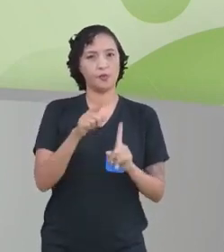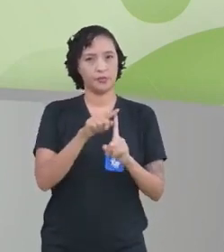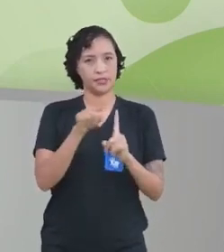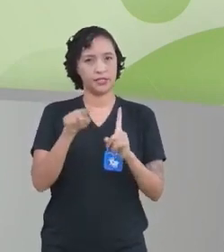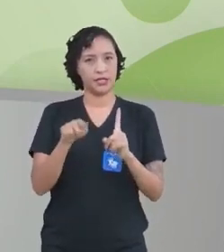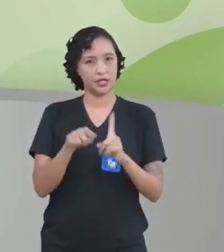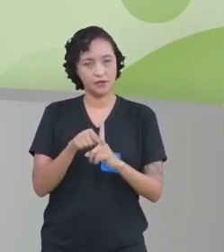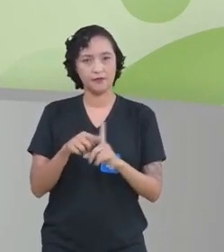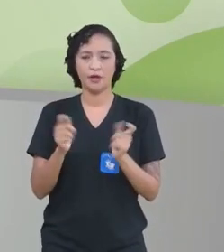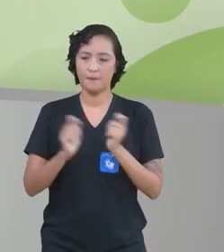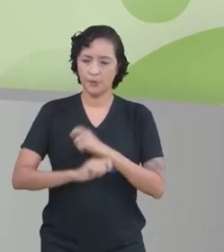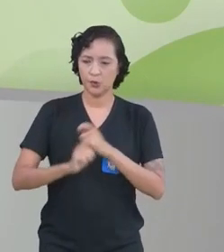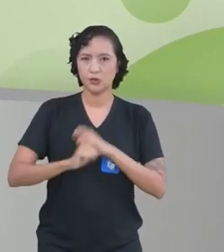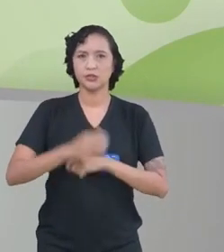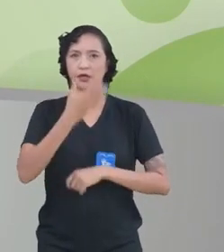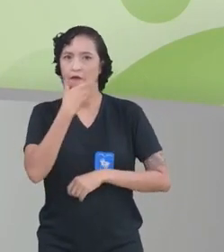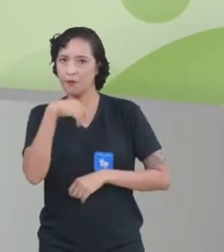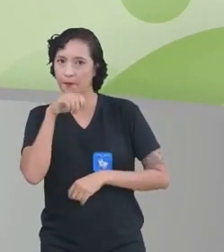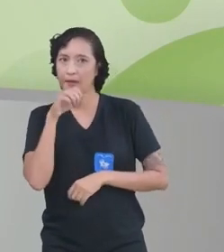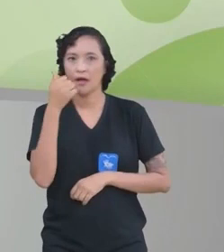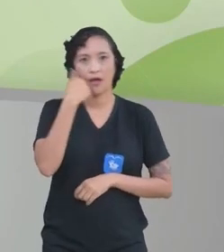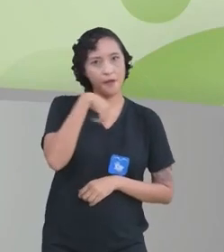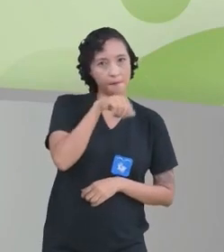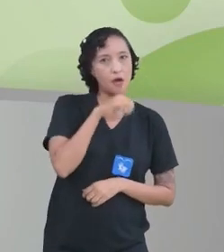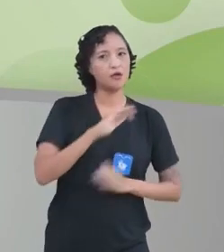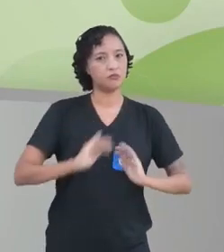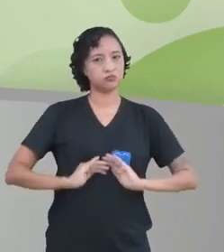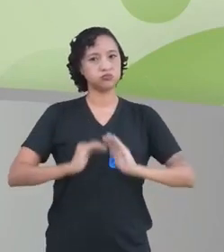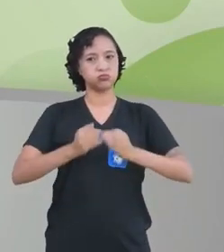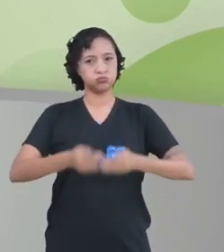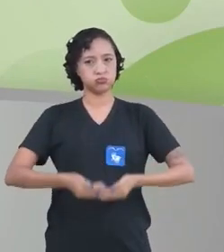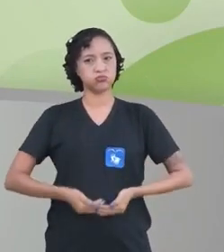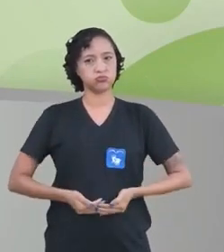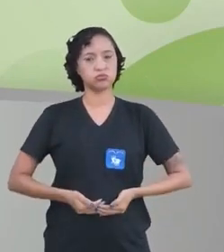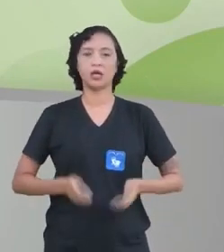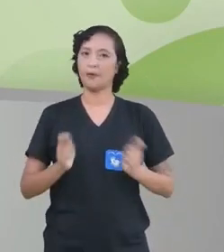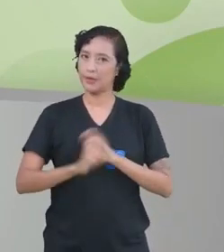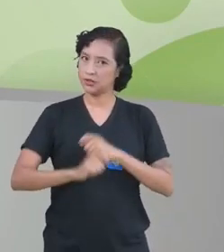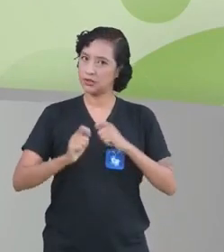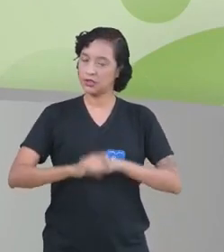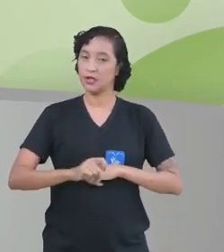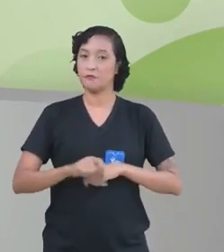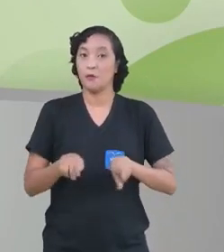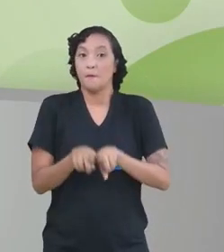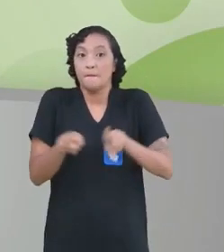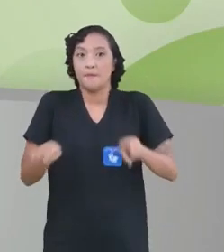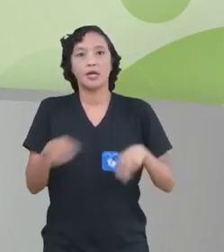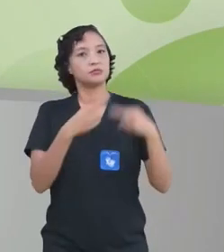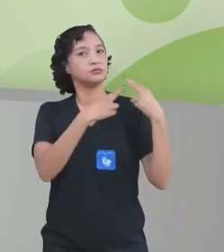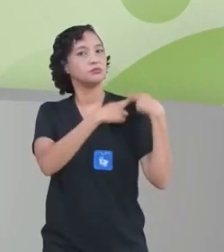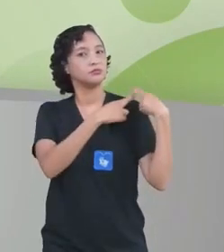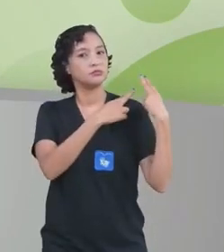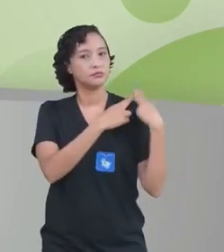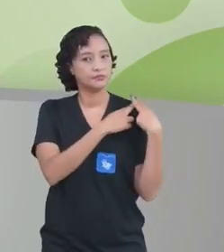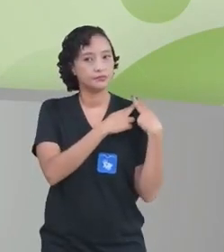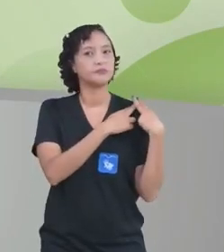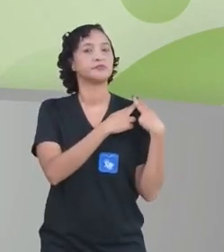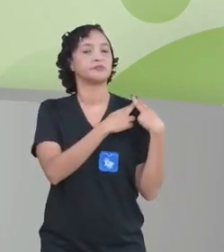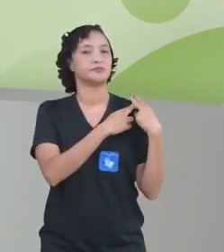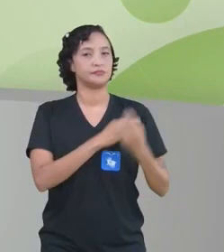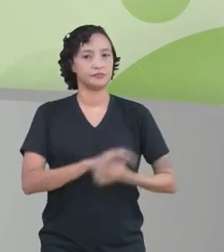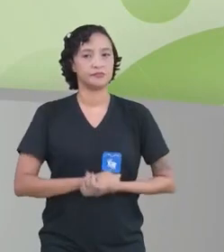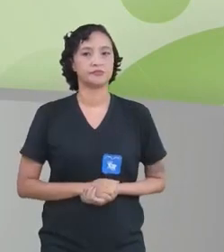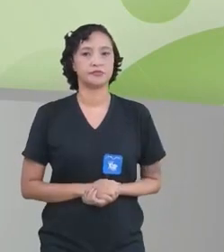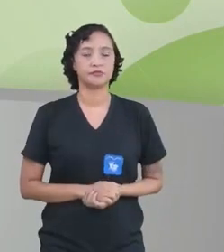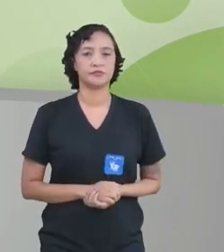os meninos, e posso ser mãe, as meninas, tá bom? Agora sim, com muita responsabilidade. Funcionamento dos